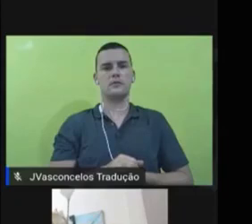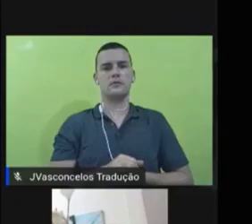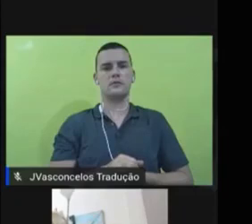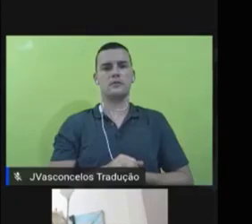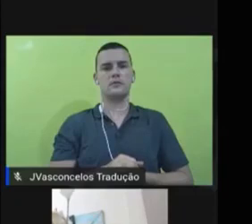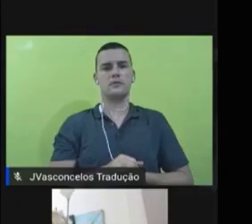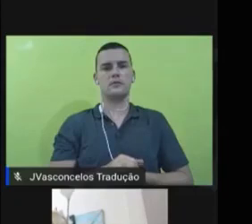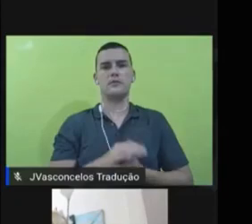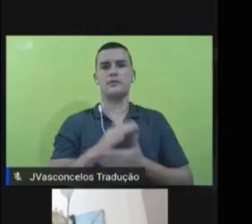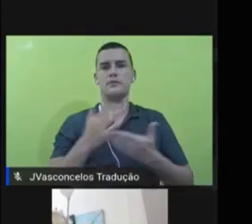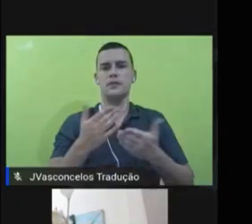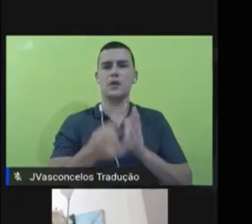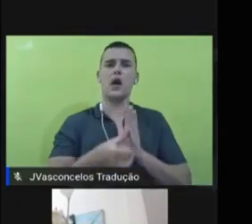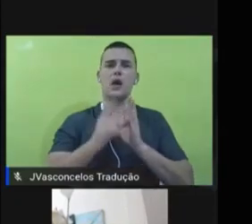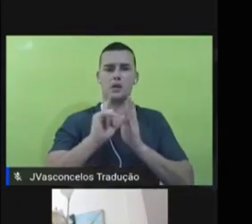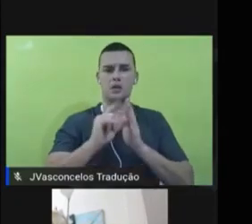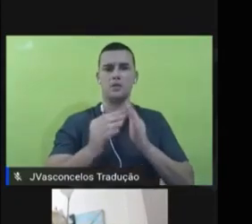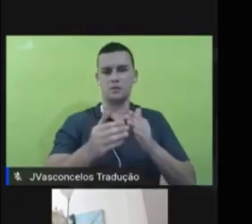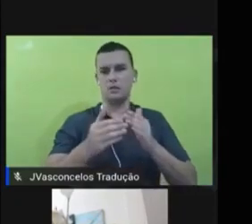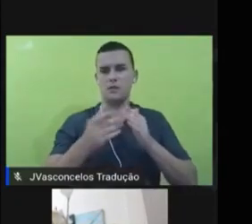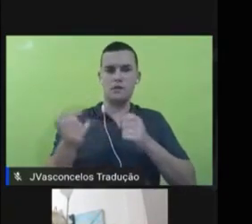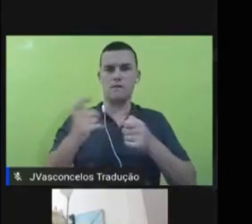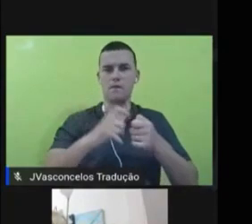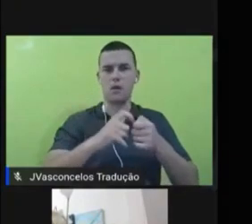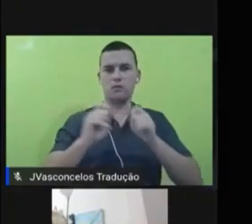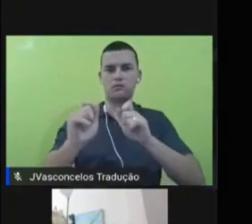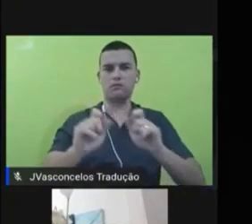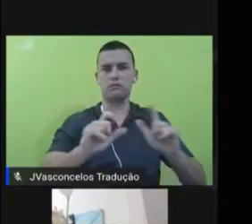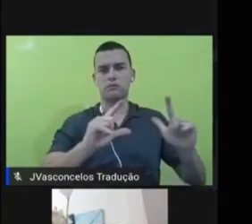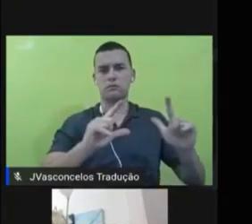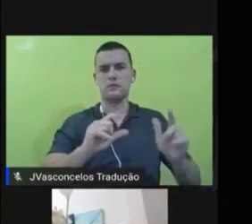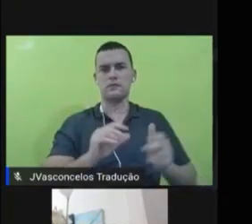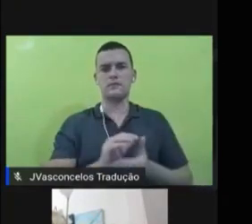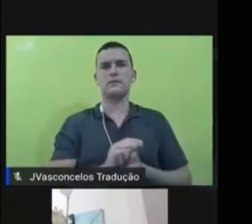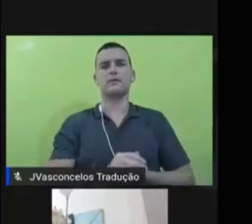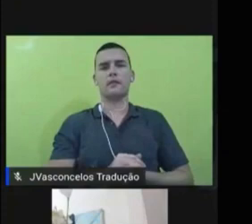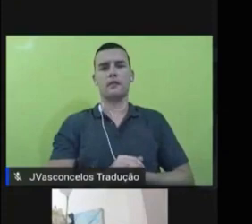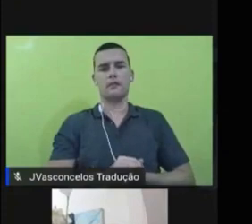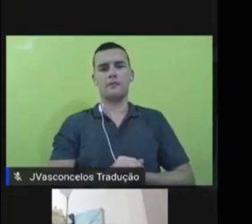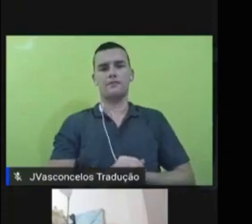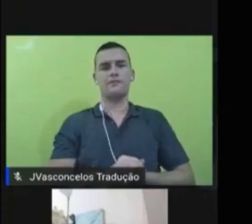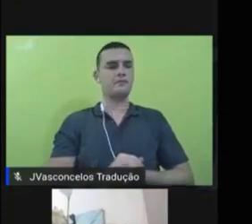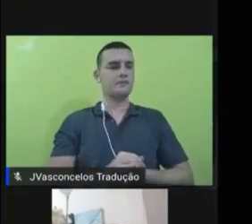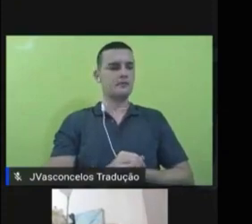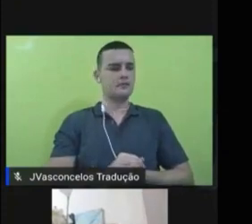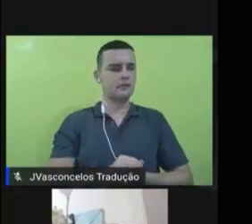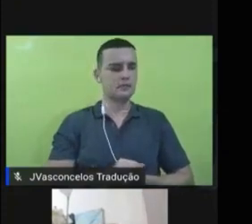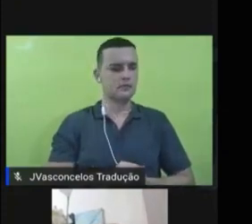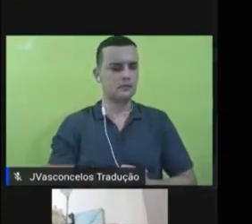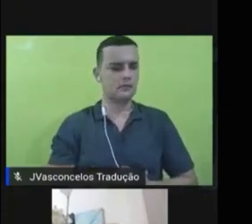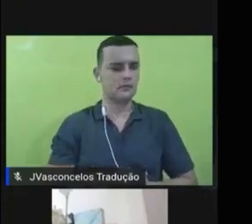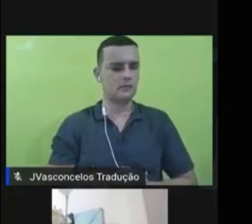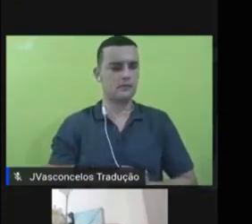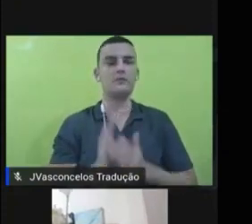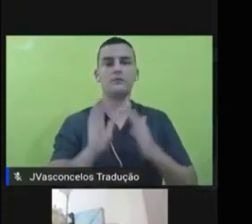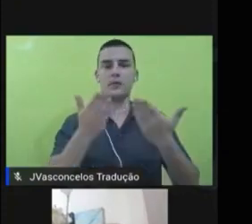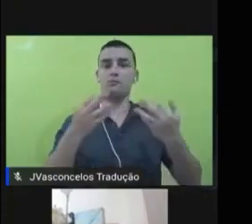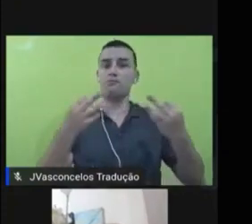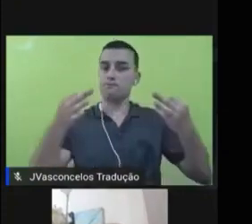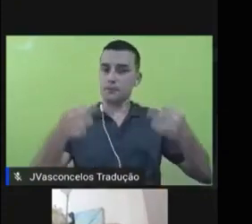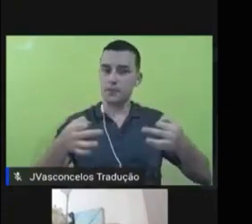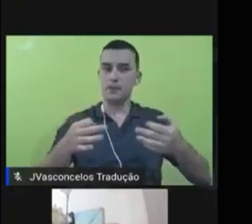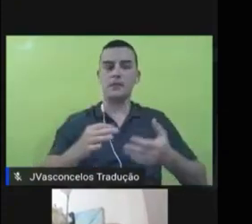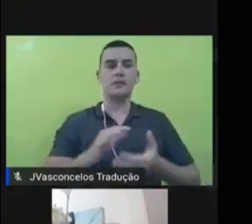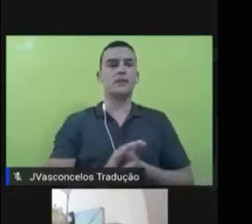O anterior, por gentileza, acho que... Sim, estamos corretos, por favor,